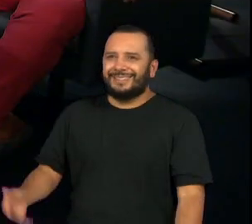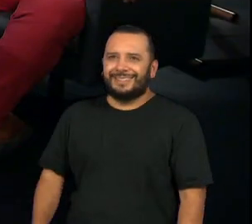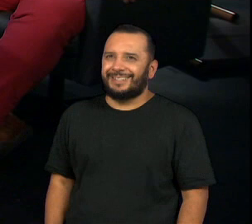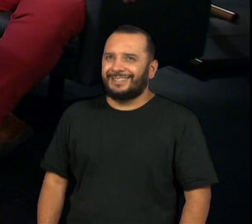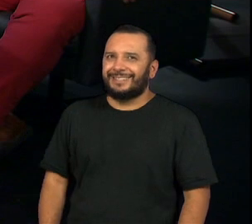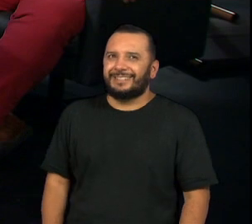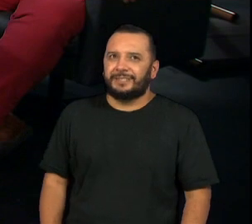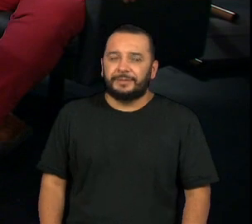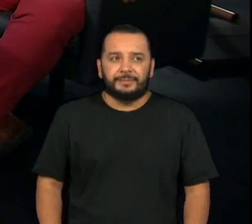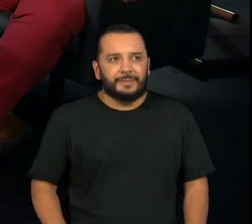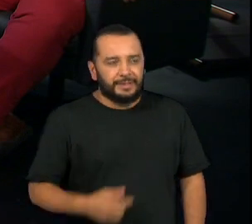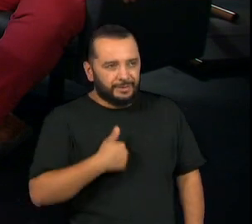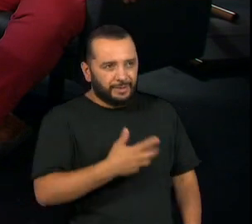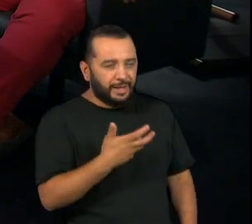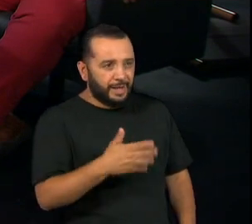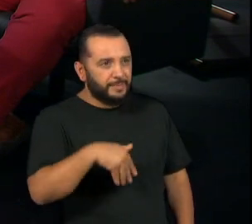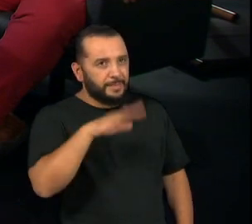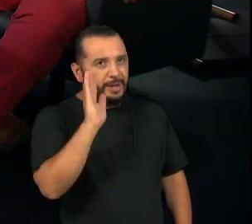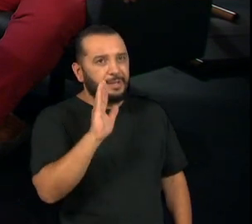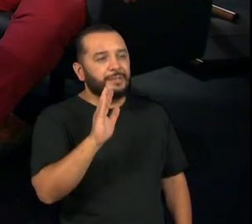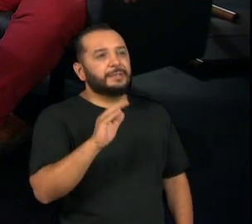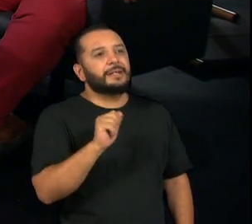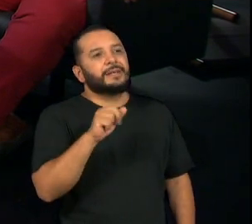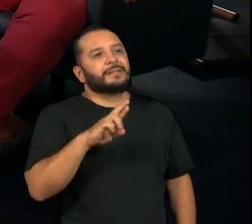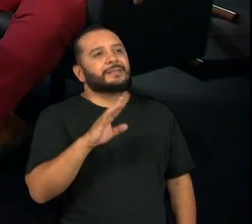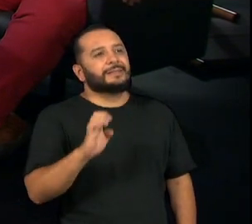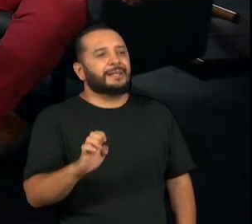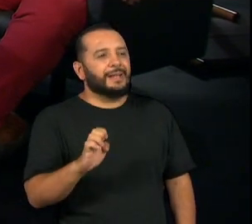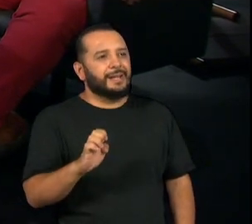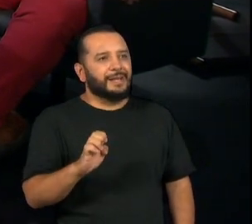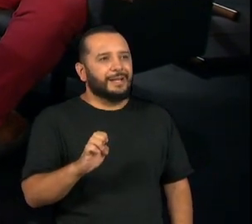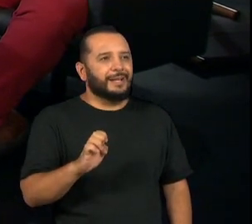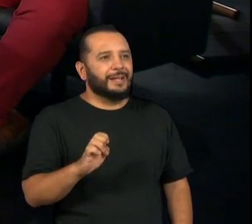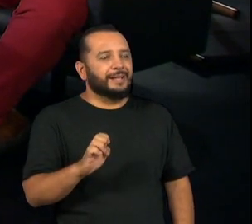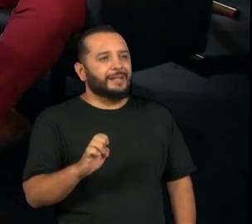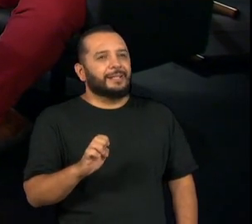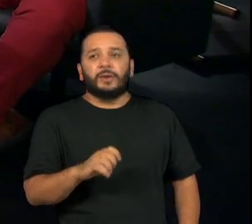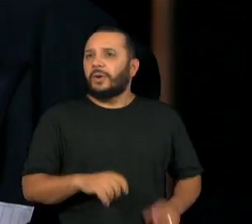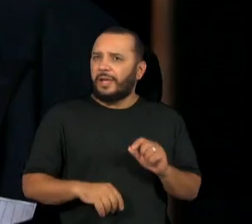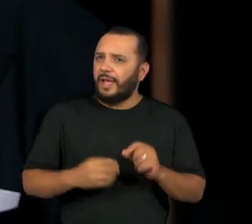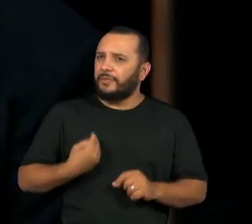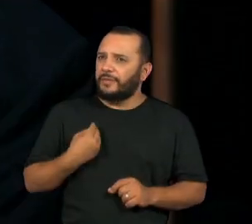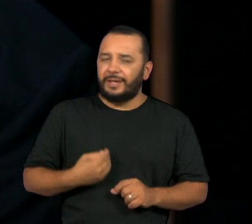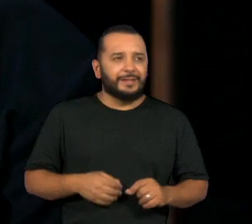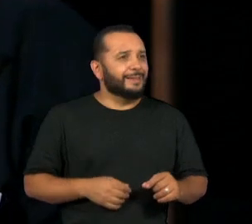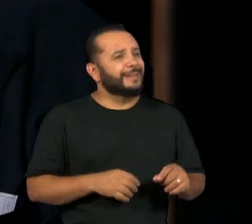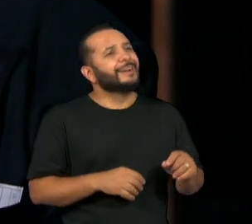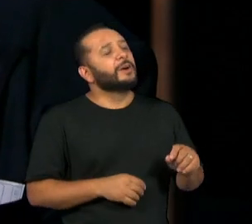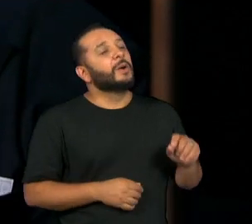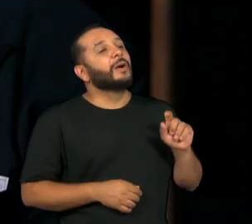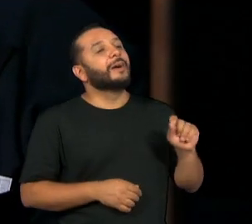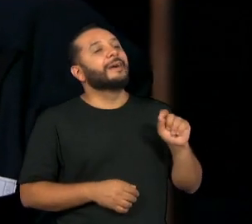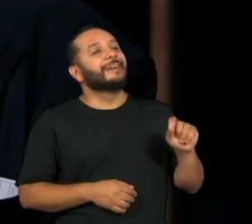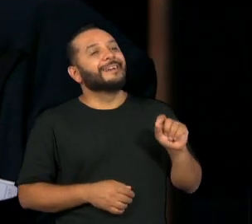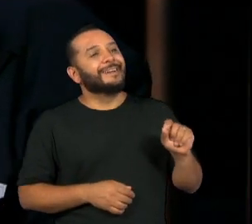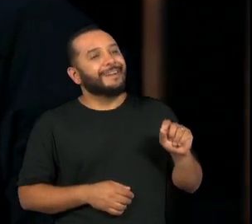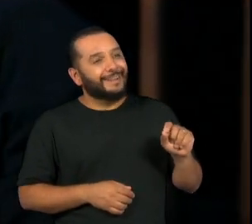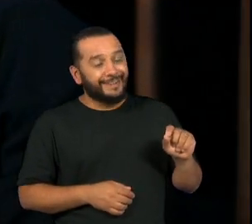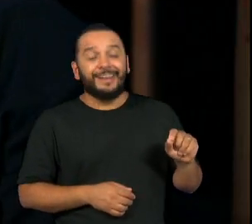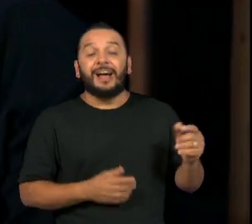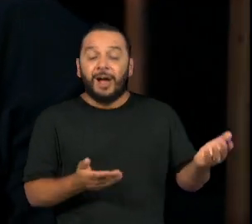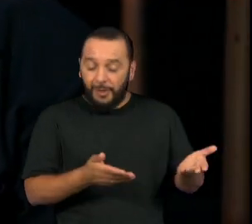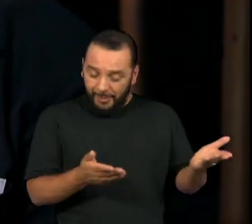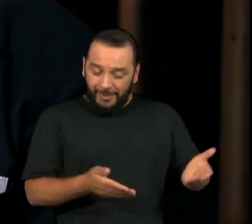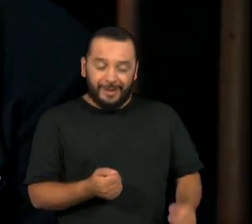Mas eu ainda quero mais. Vamos lá. André Cibele. O que é a vida agora? A bujanra. É